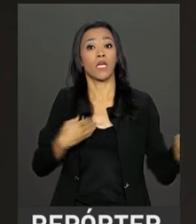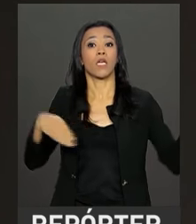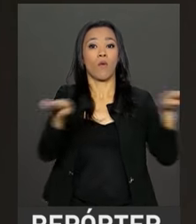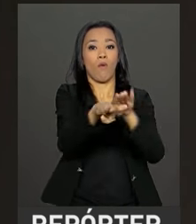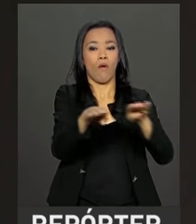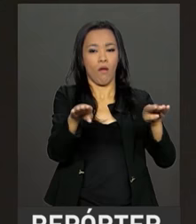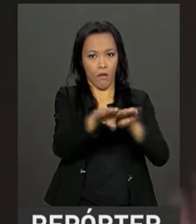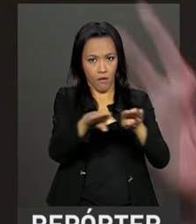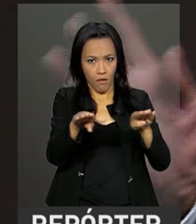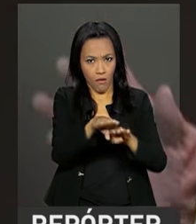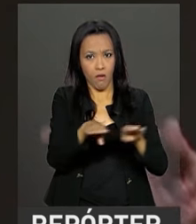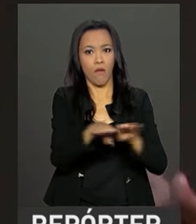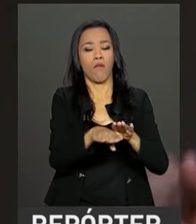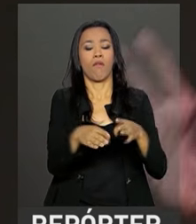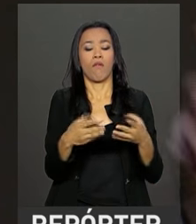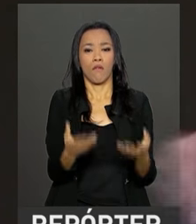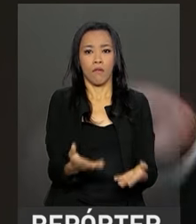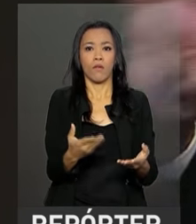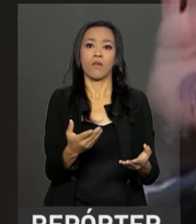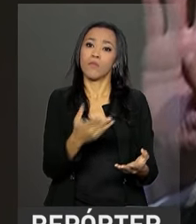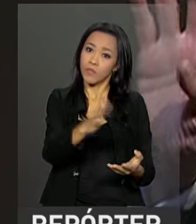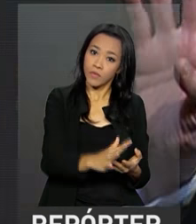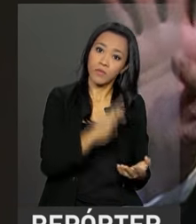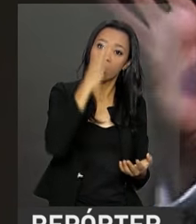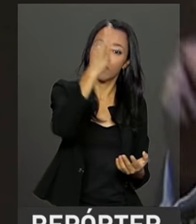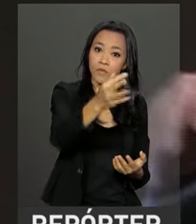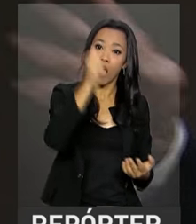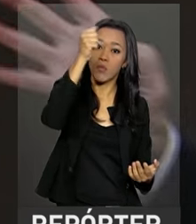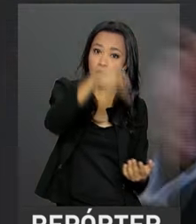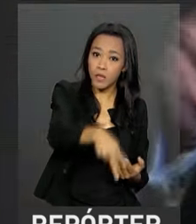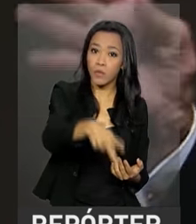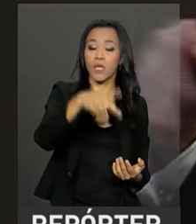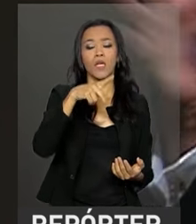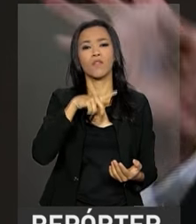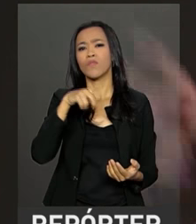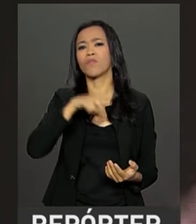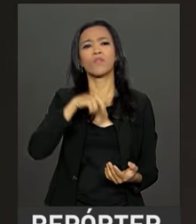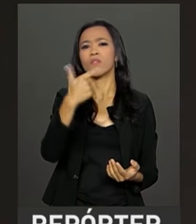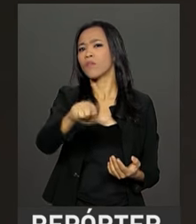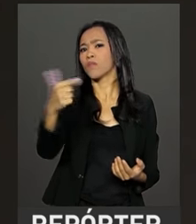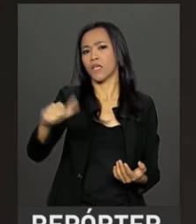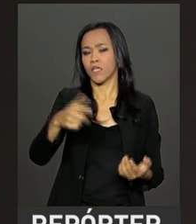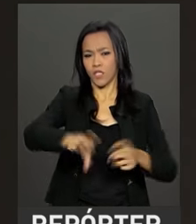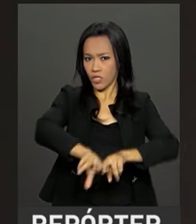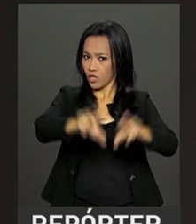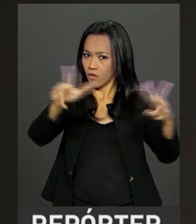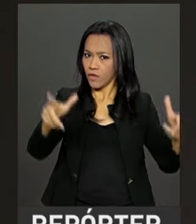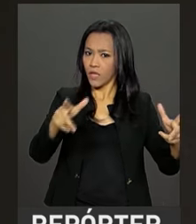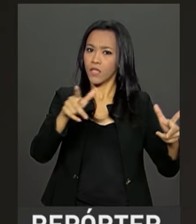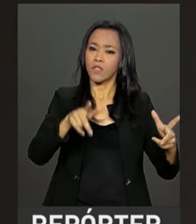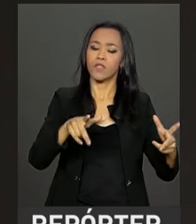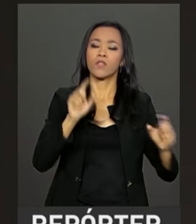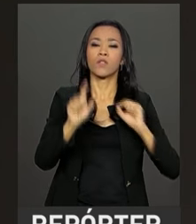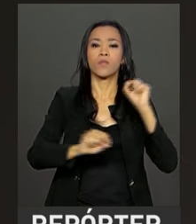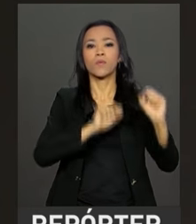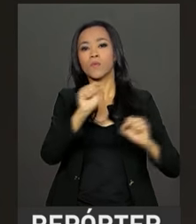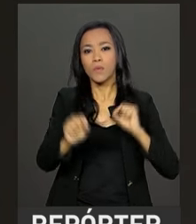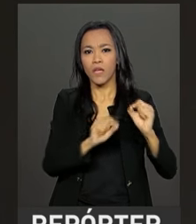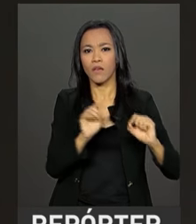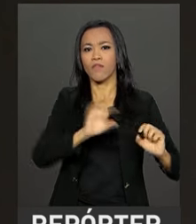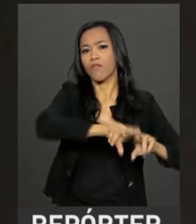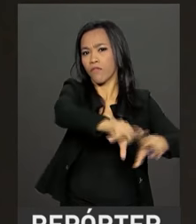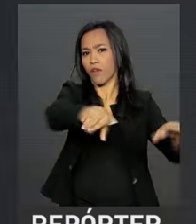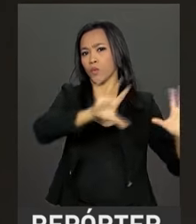para efeito de aposentadoria não haverá mais diferenciação entre as várias categorias